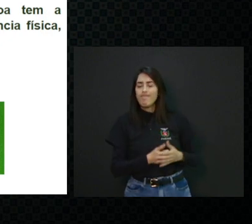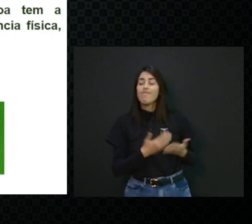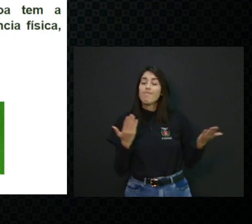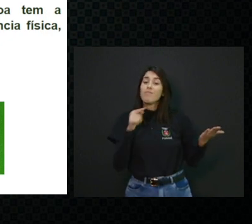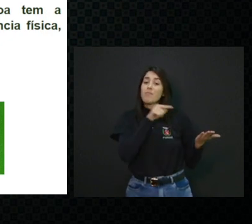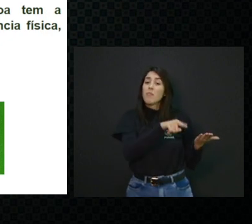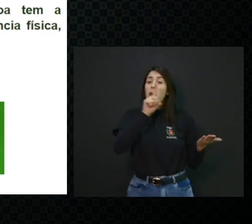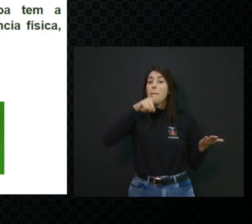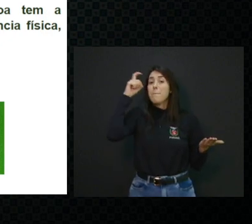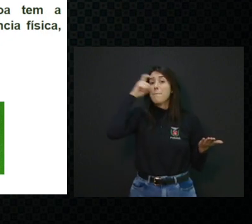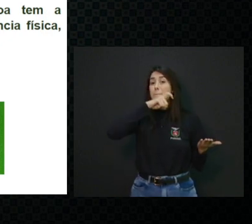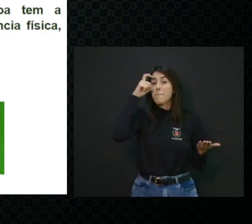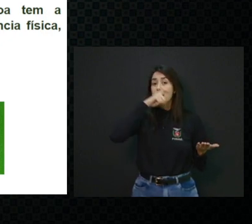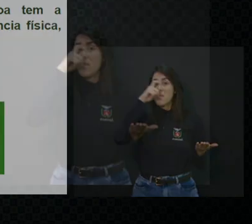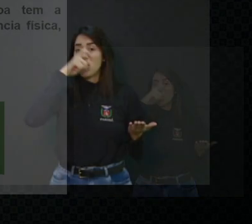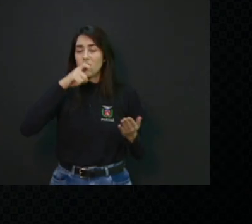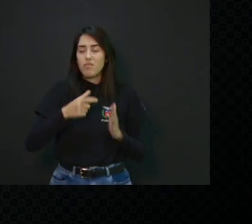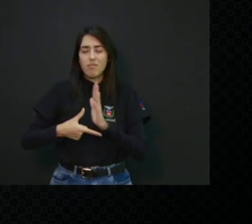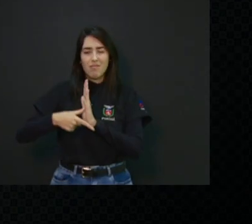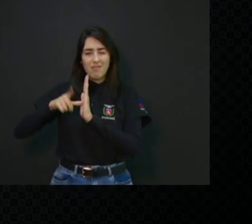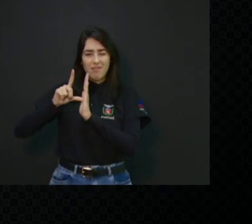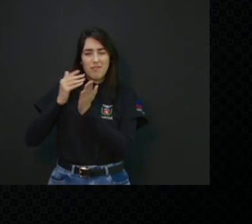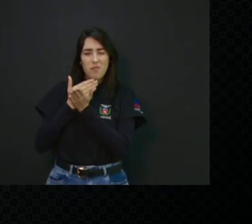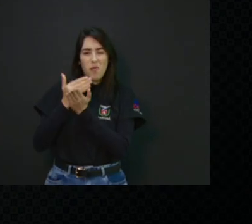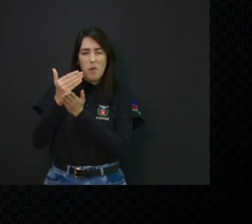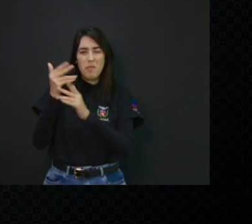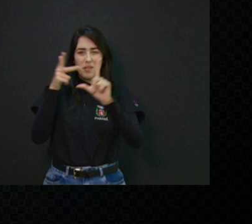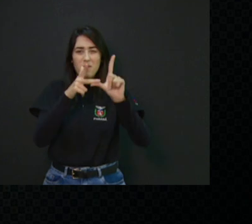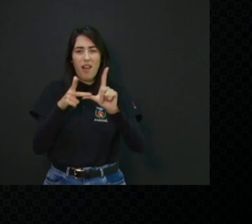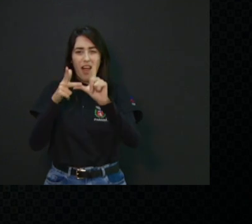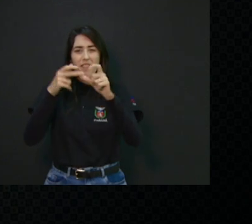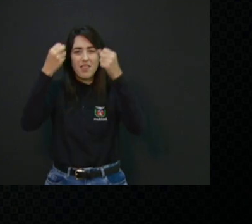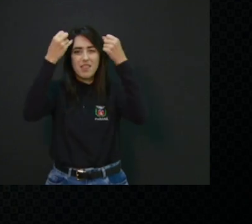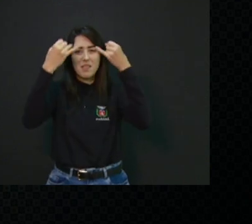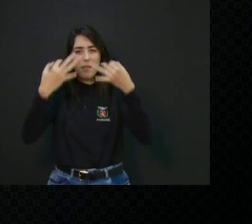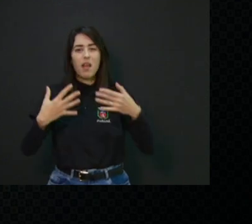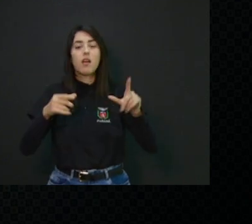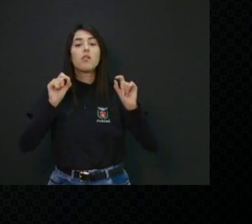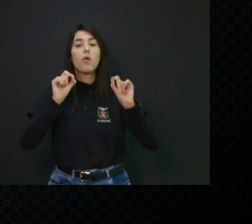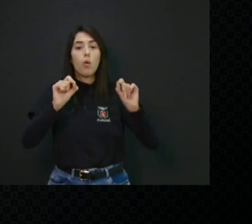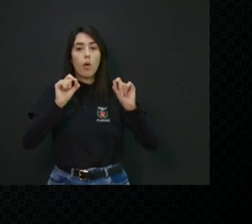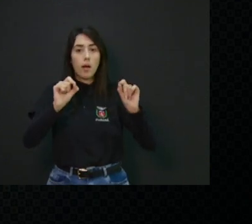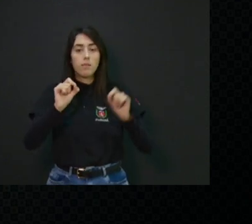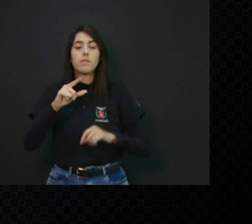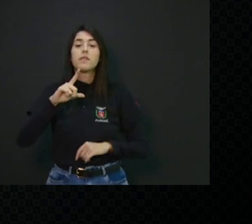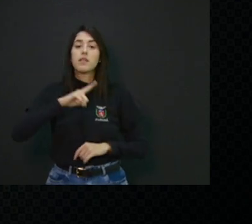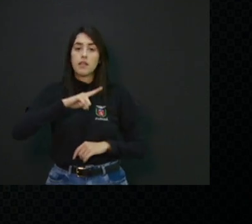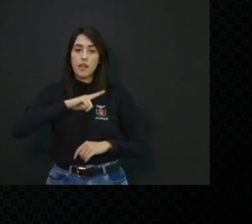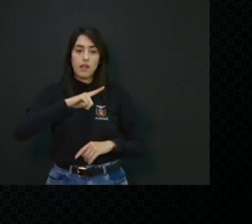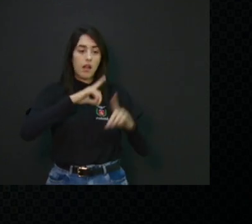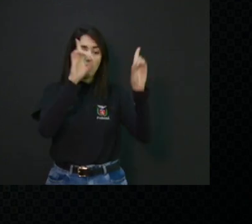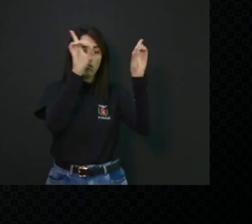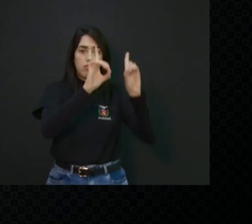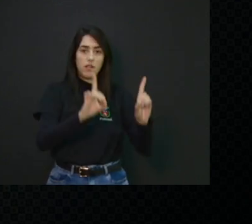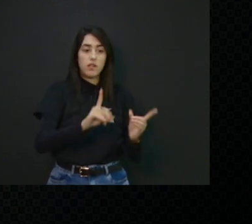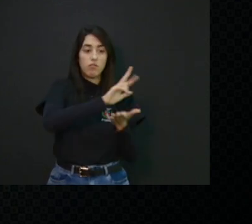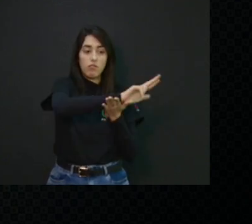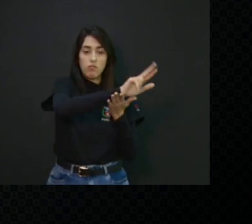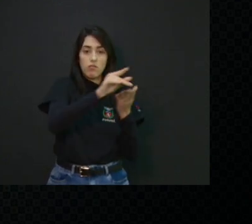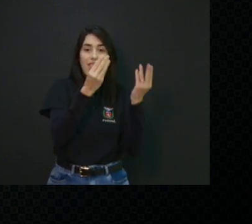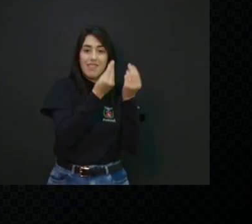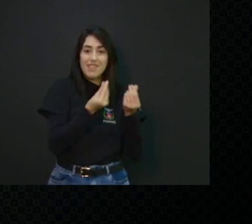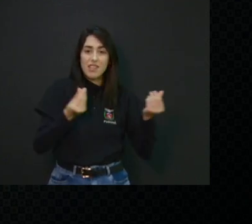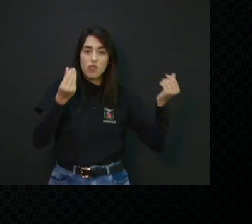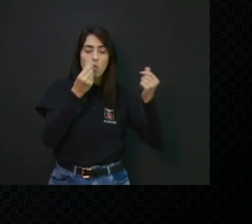mito. Então, na verdade, nós vimos no começo, né, da nossa live, que hoje nós temos, então, a deficiência múltipla sensorial